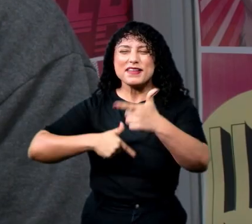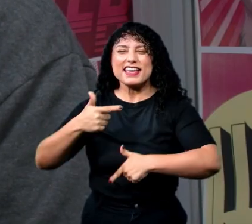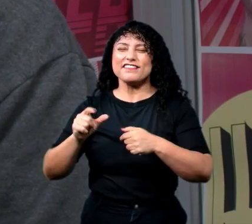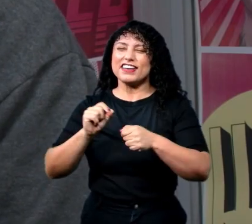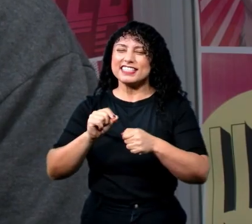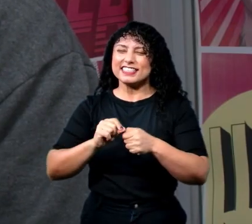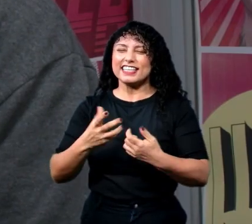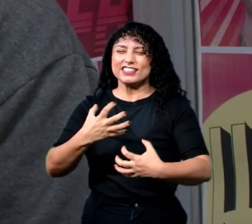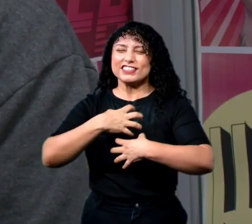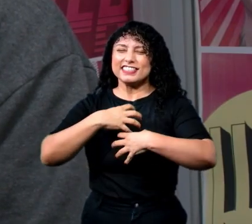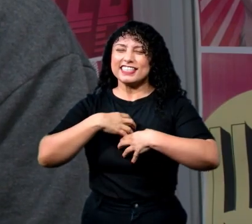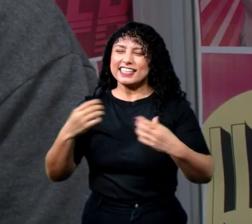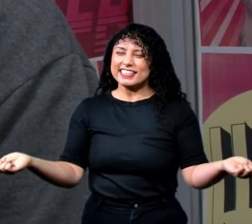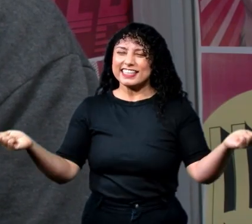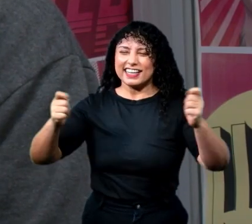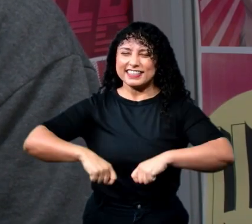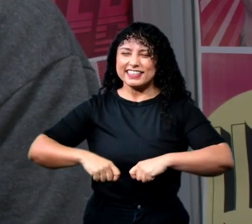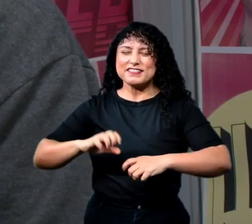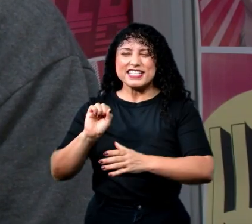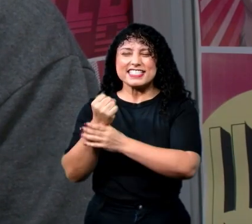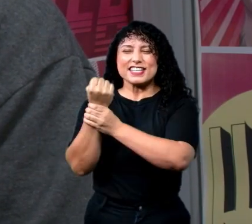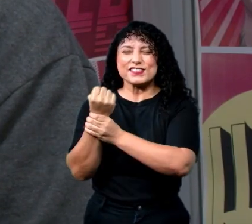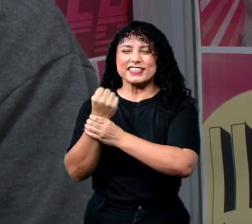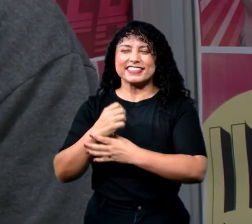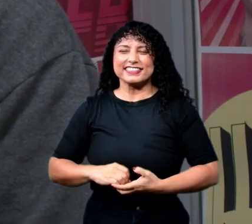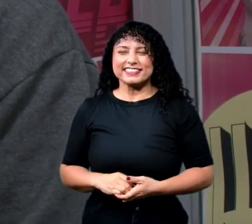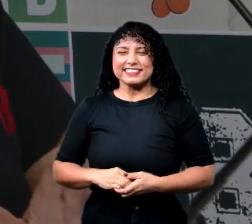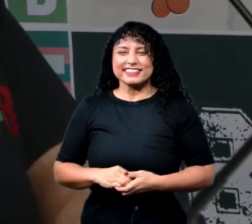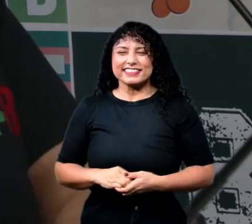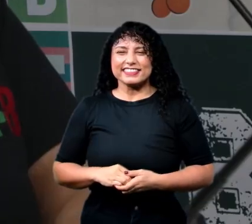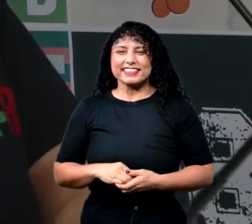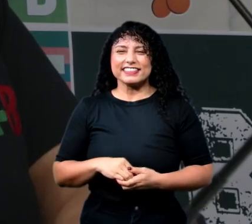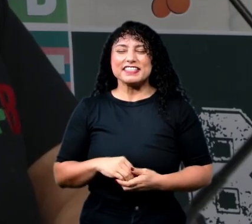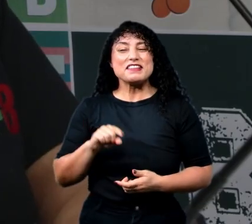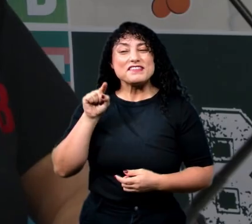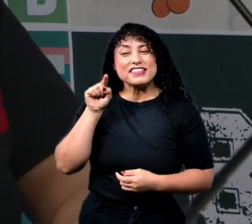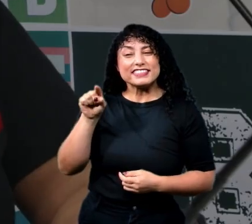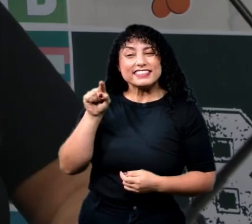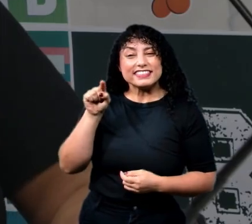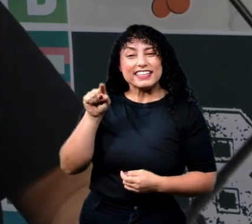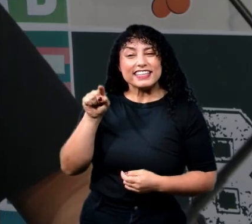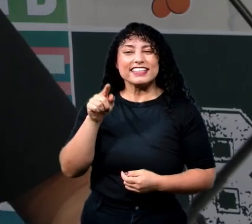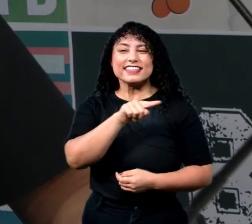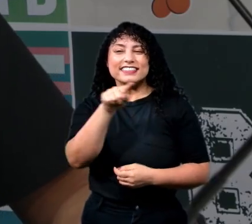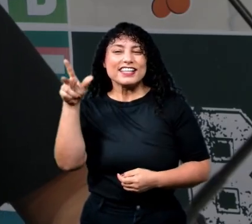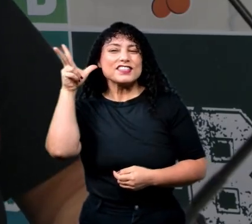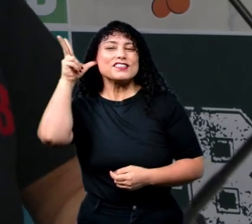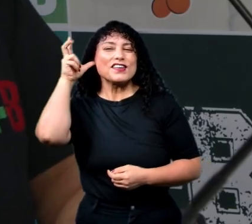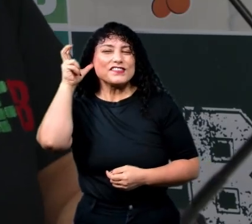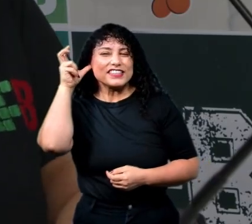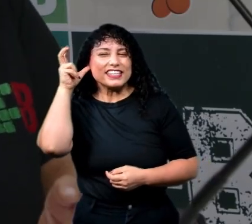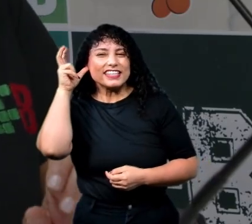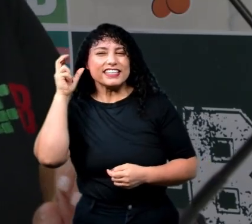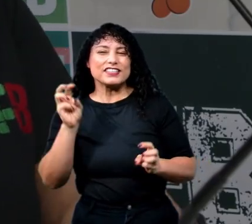de forma mais eficiente, né? Mais segura possível. Para você que está nos ouvindo,